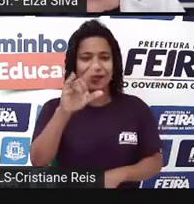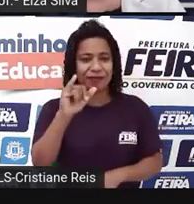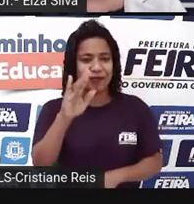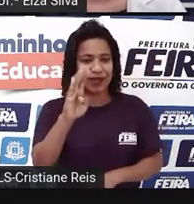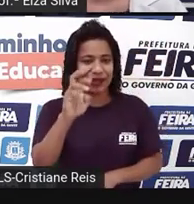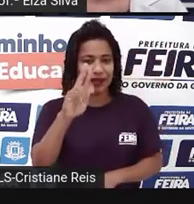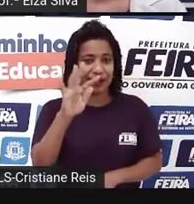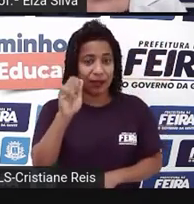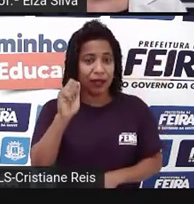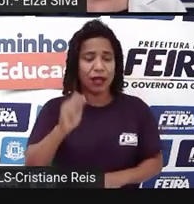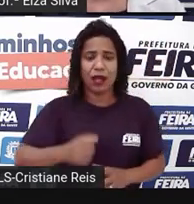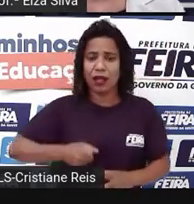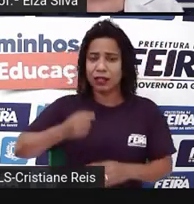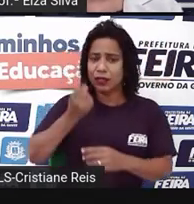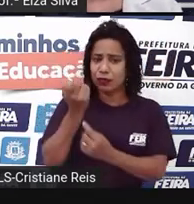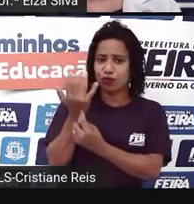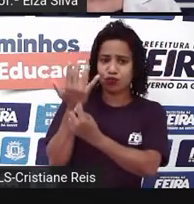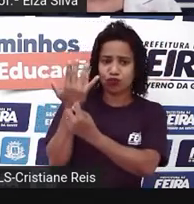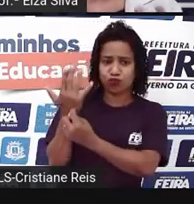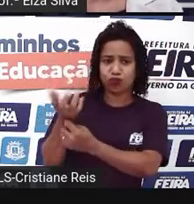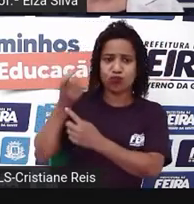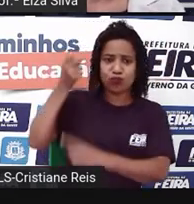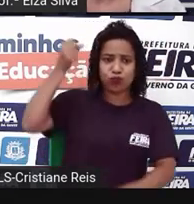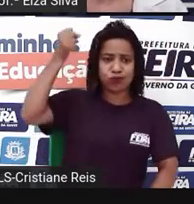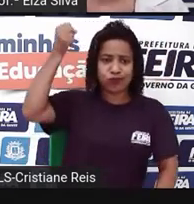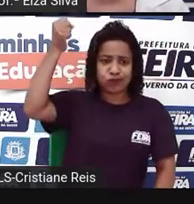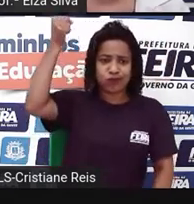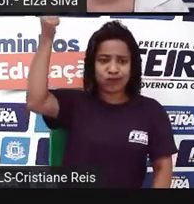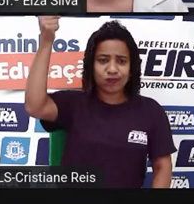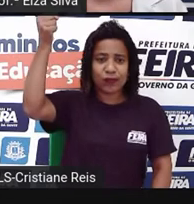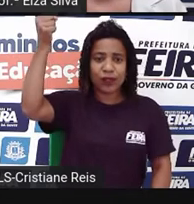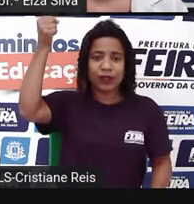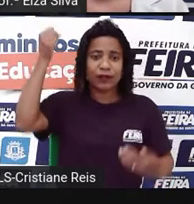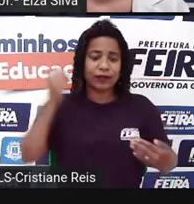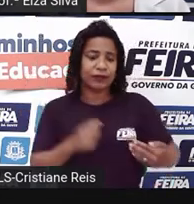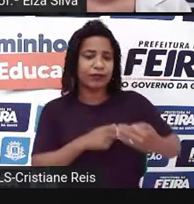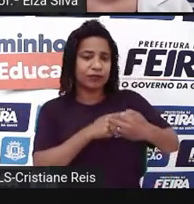né? Segurando. E, gente,